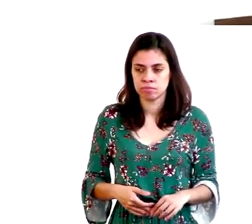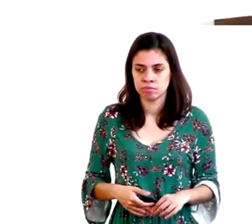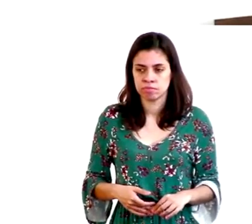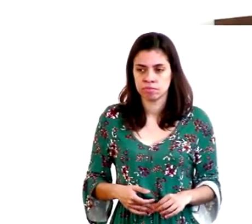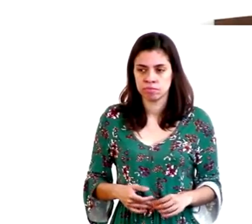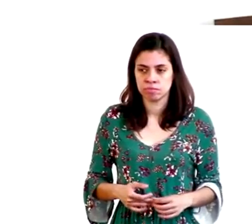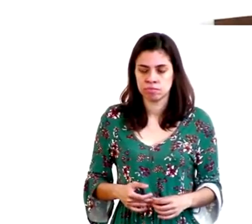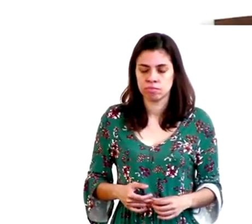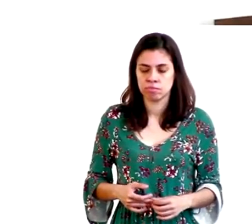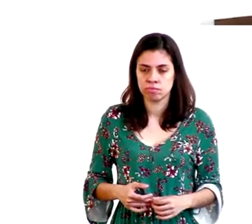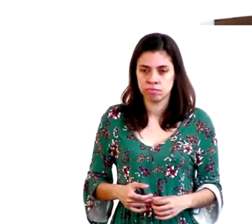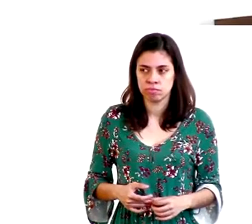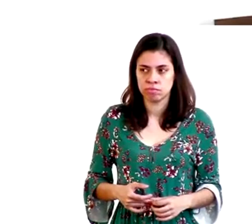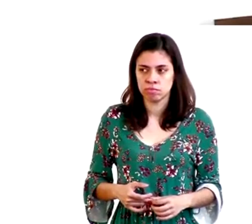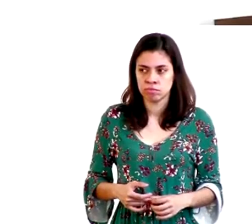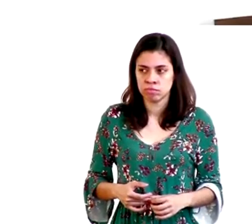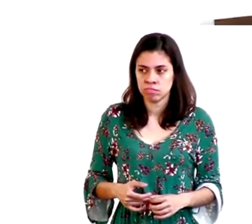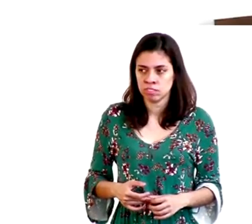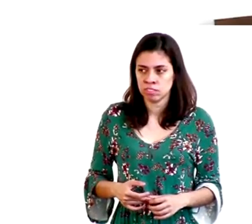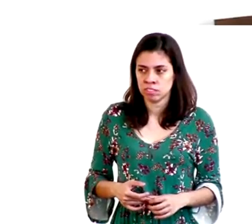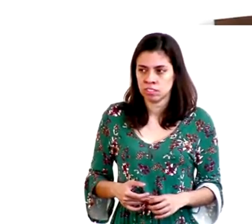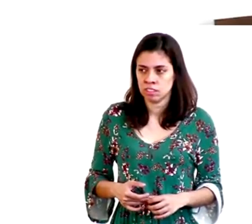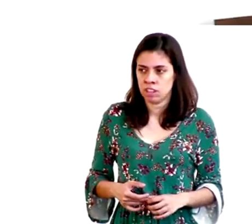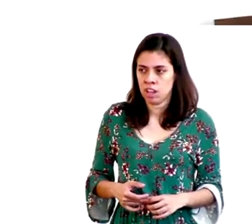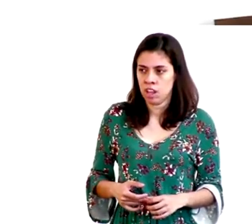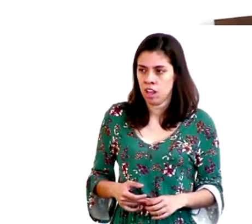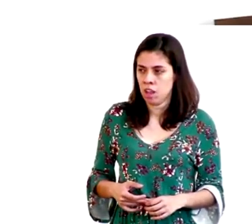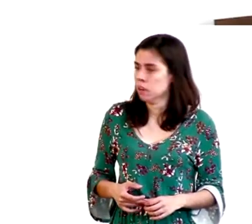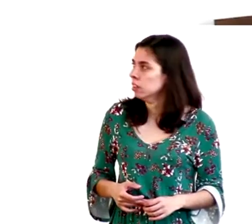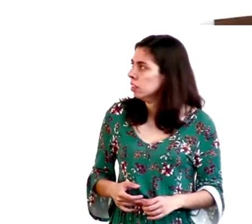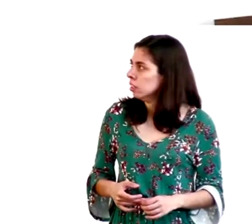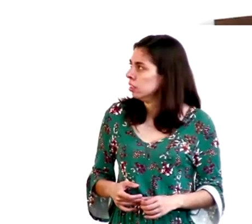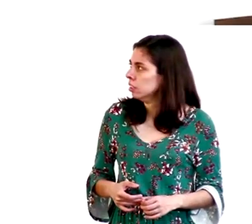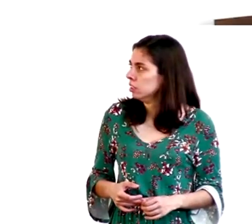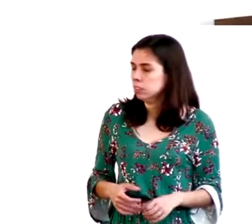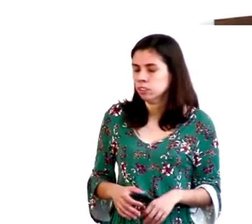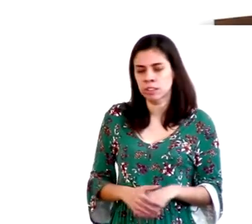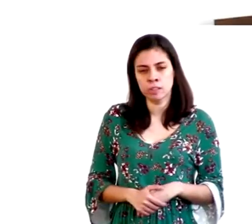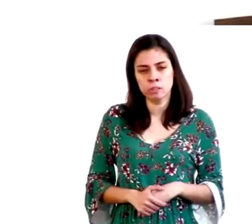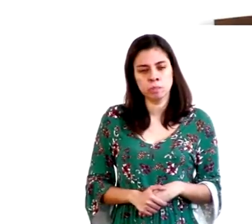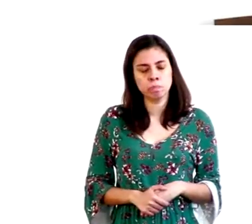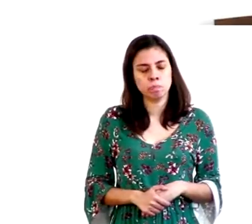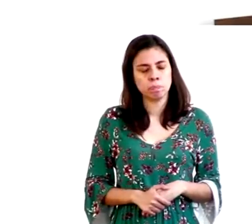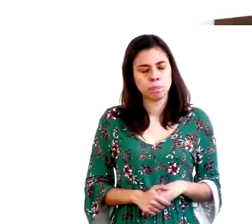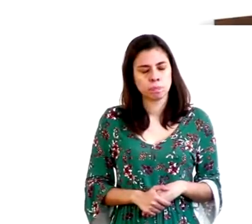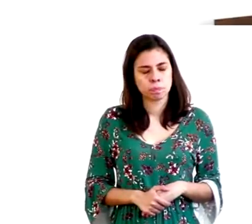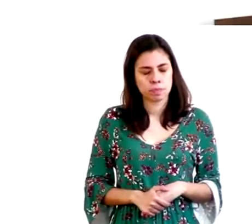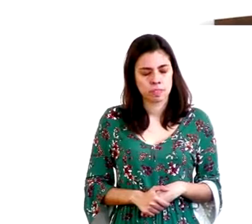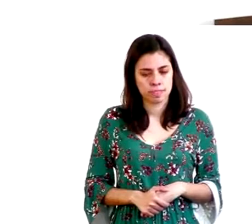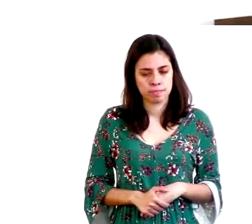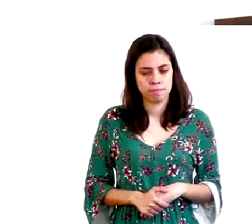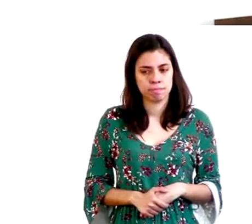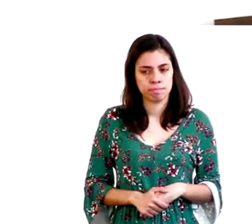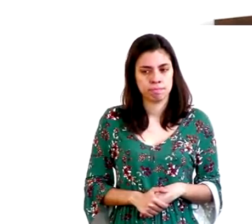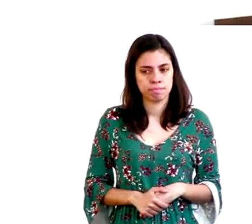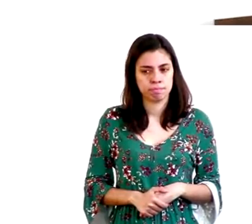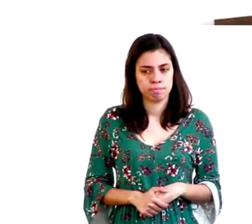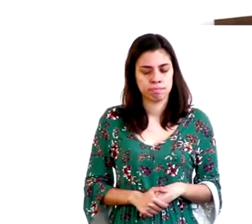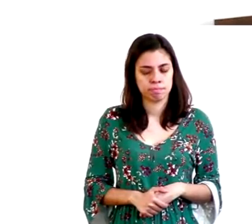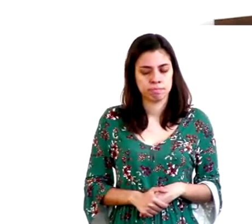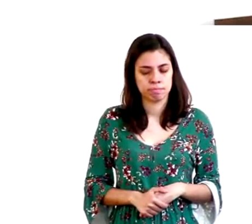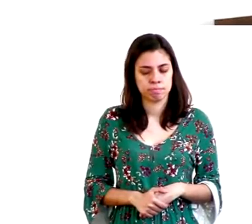Israel, separado, redimido, a quem foi dado a lei do Senhor, este